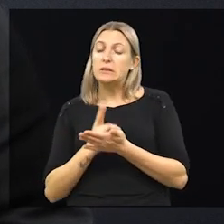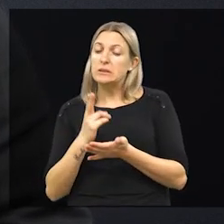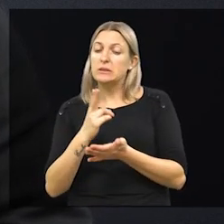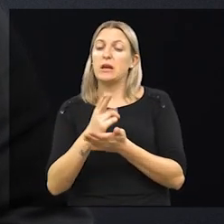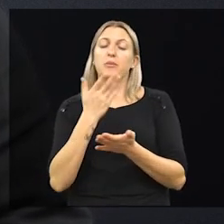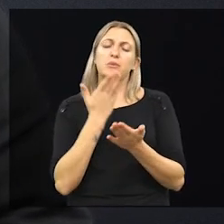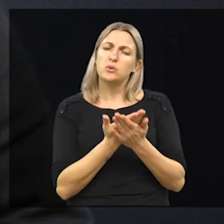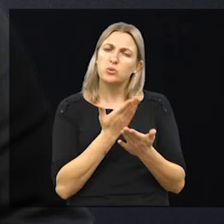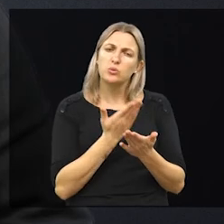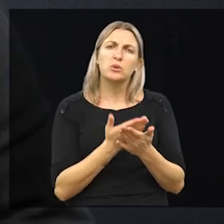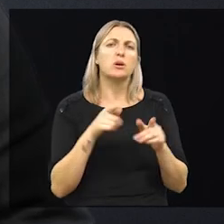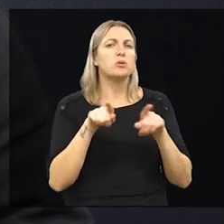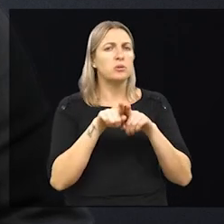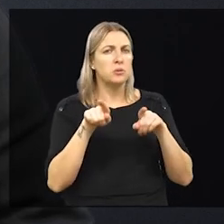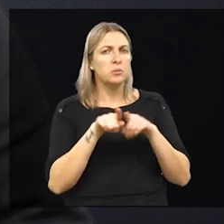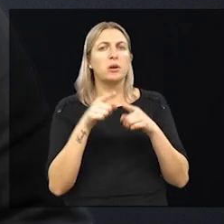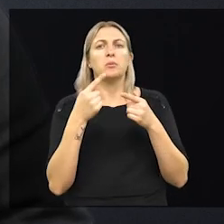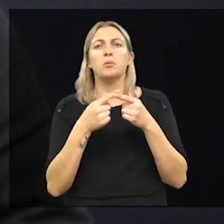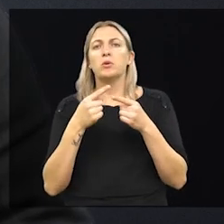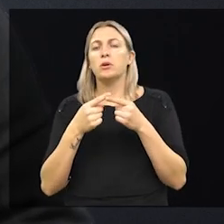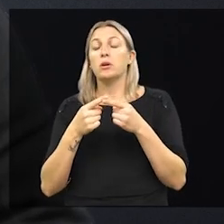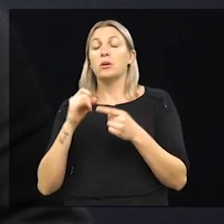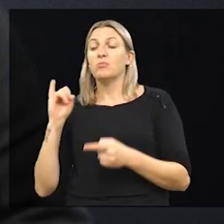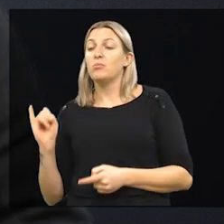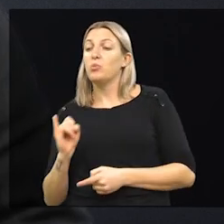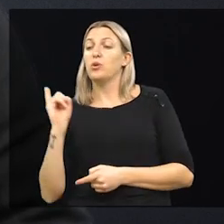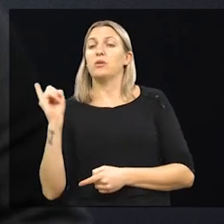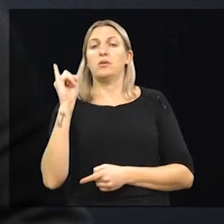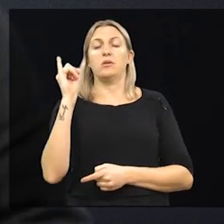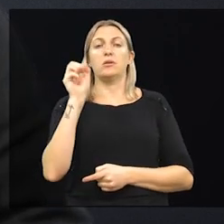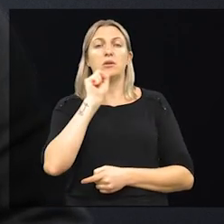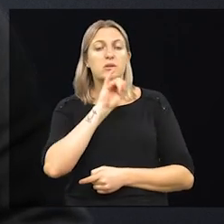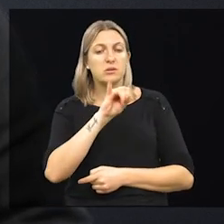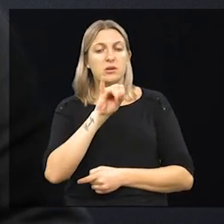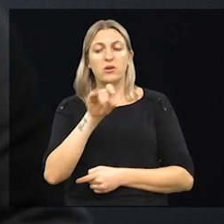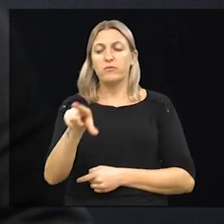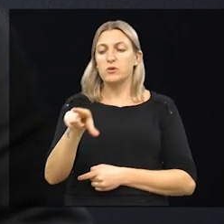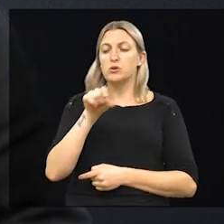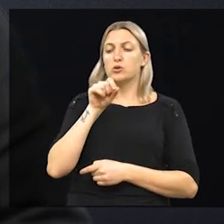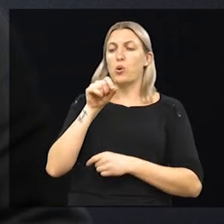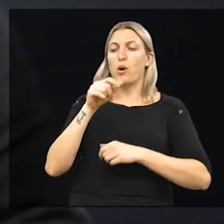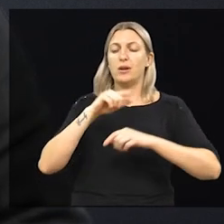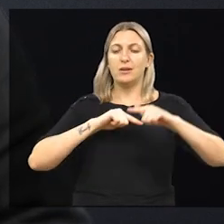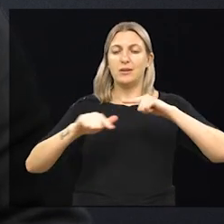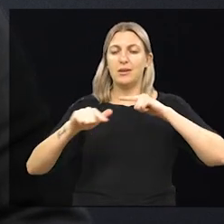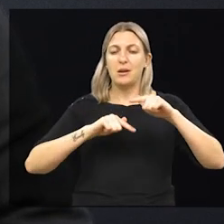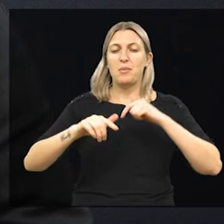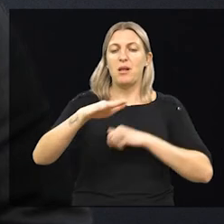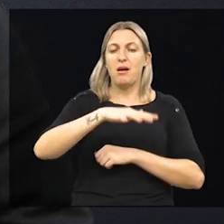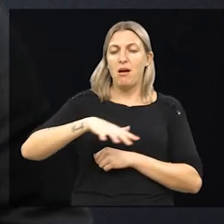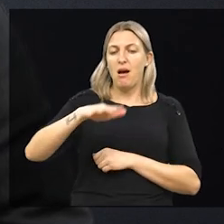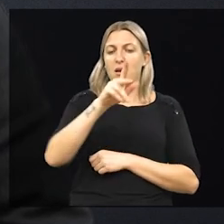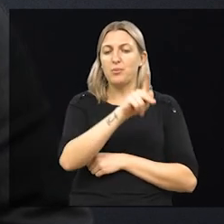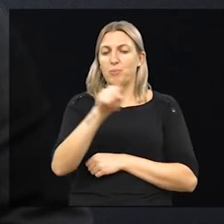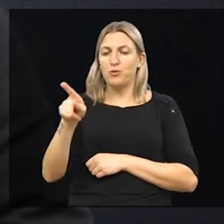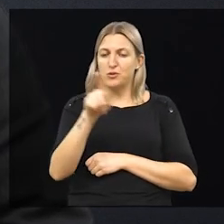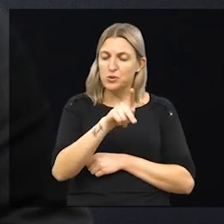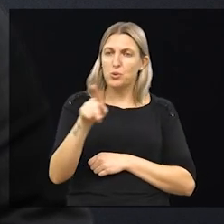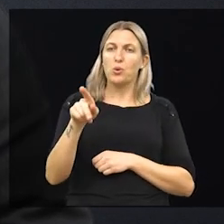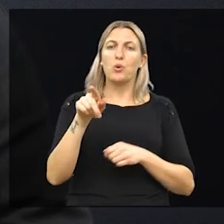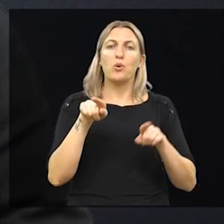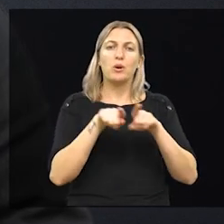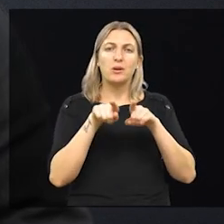e sempre estudando não é isso que é importante nem quando você escolhe uma carreira principalmente ligada à